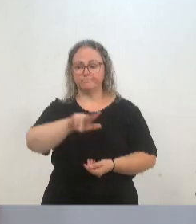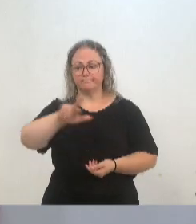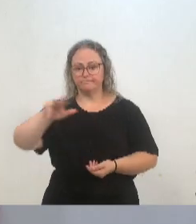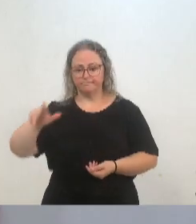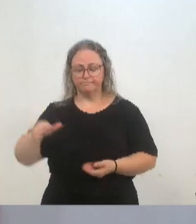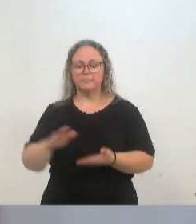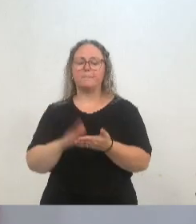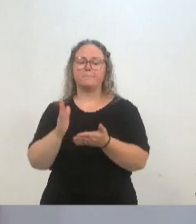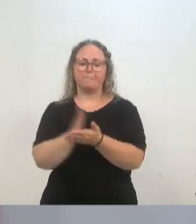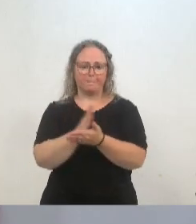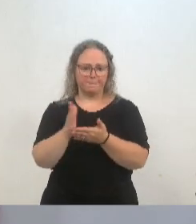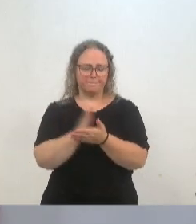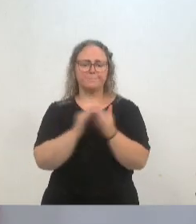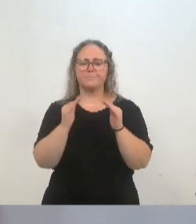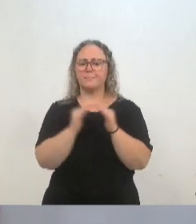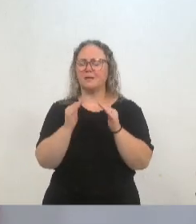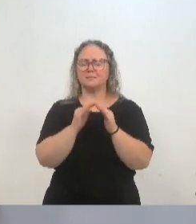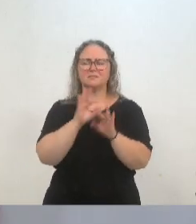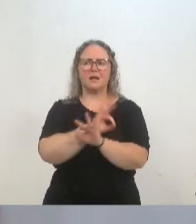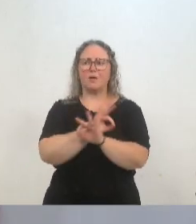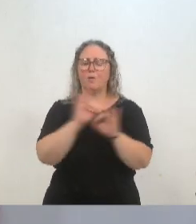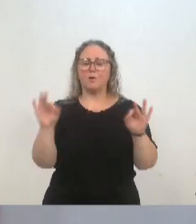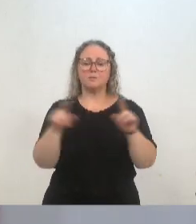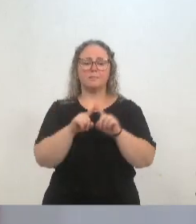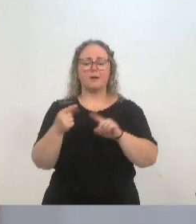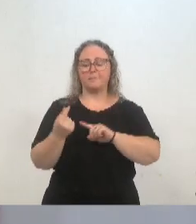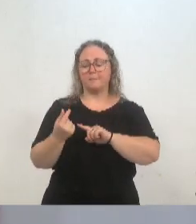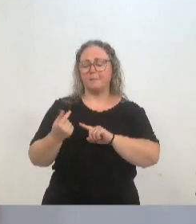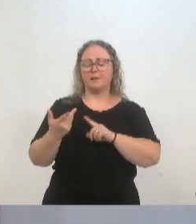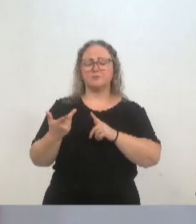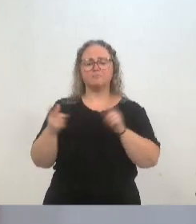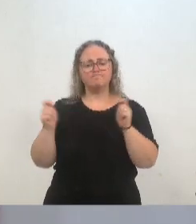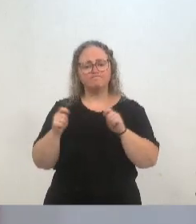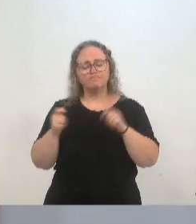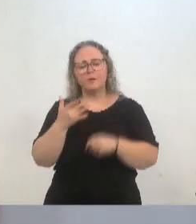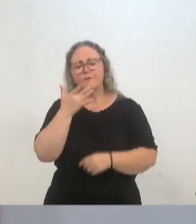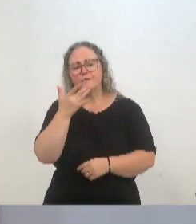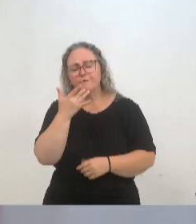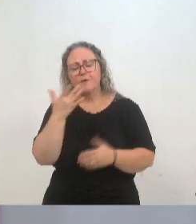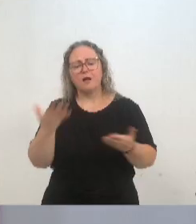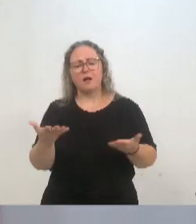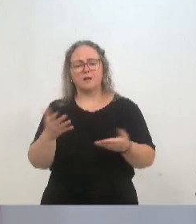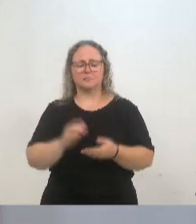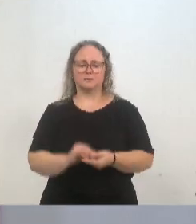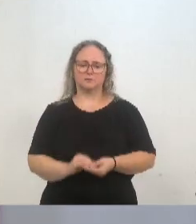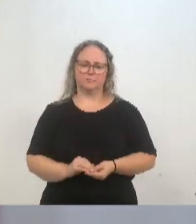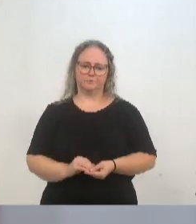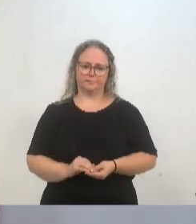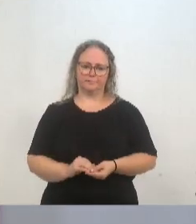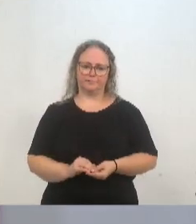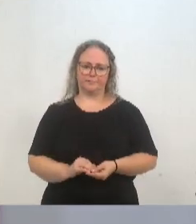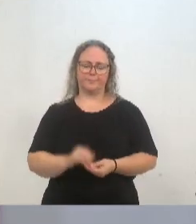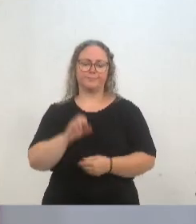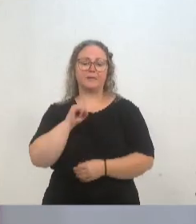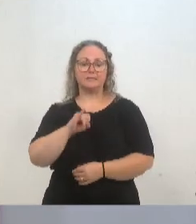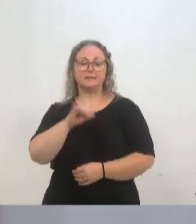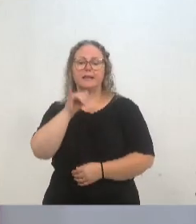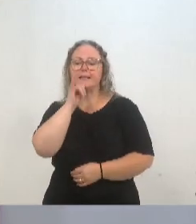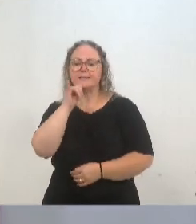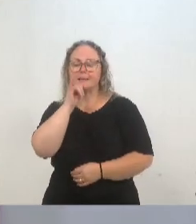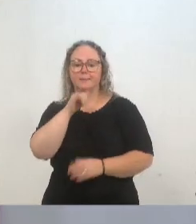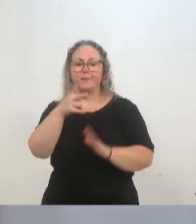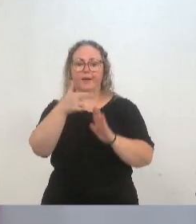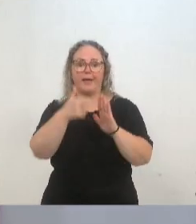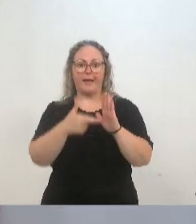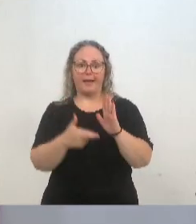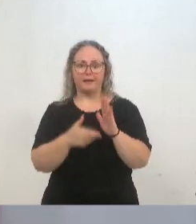de qualidade a preços acessíveis. Porque se a gente coloca as regras de construção ou de impacto de vizinhança aqui em cima,